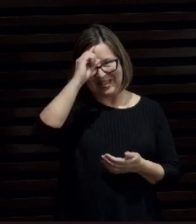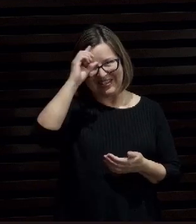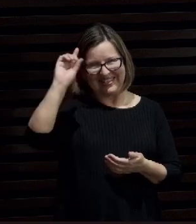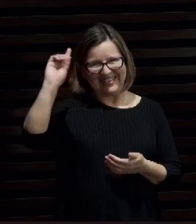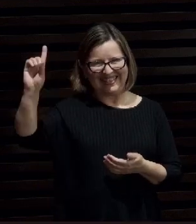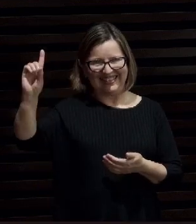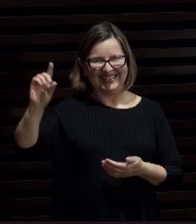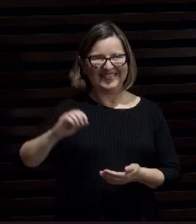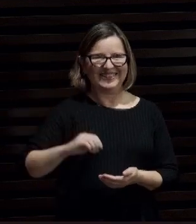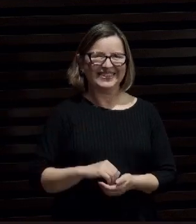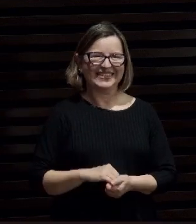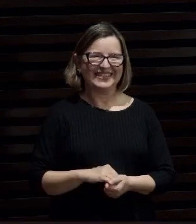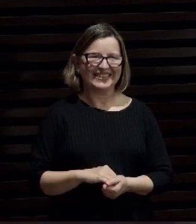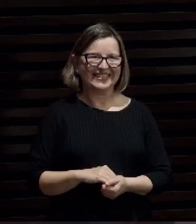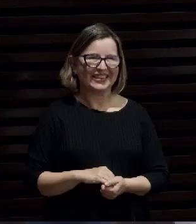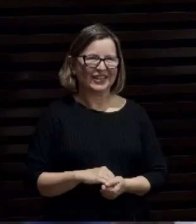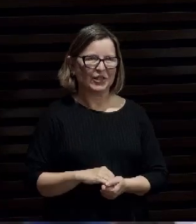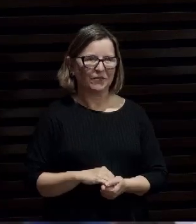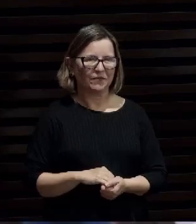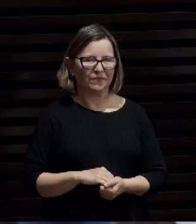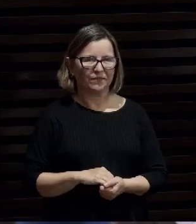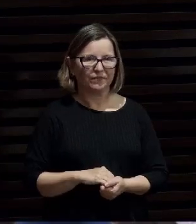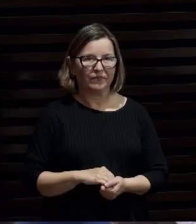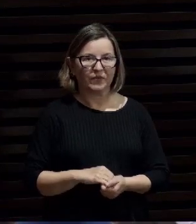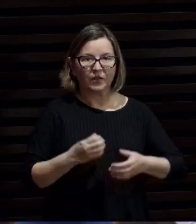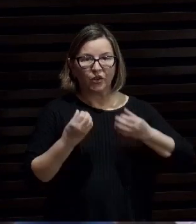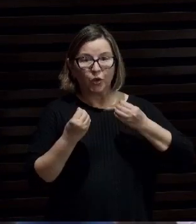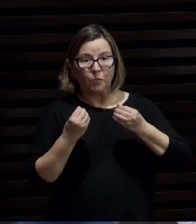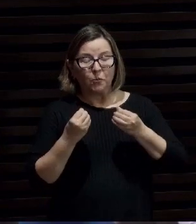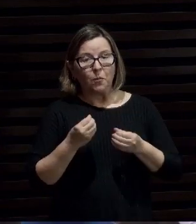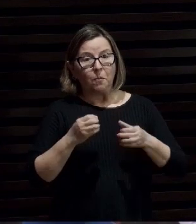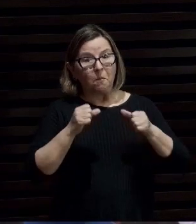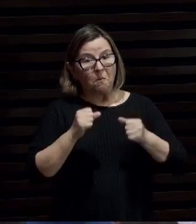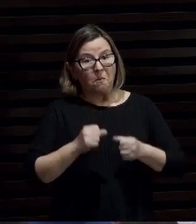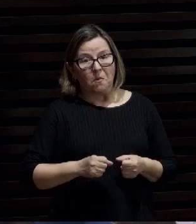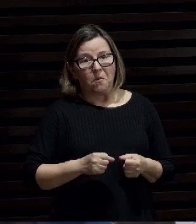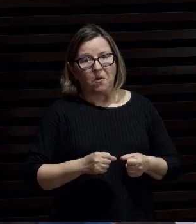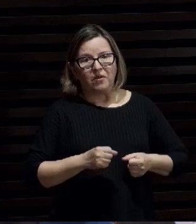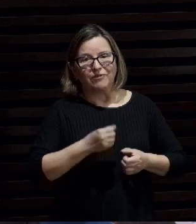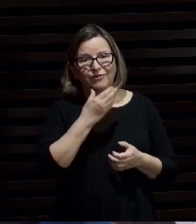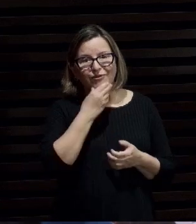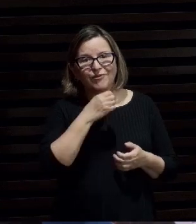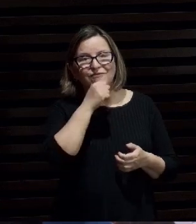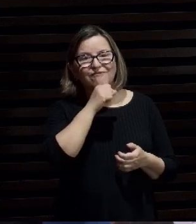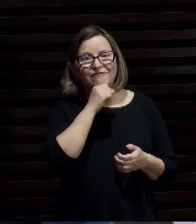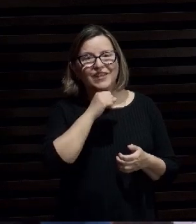Deus. Como pode um homem nascer de novo? Pela graça.